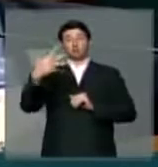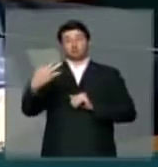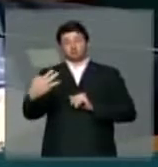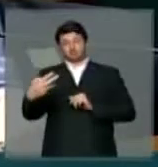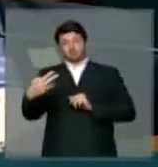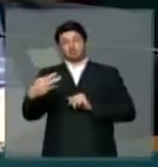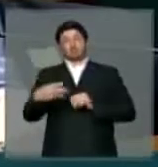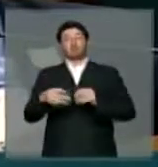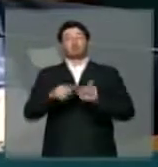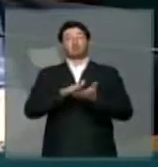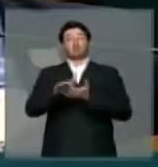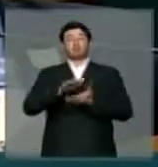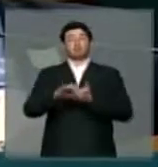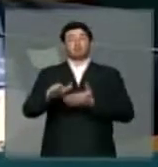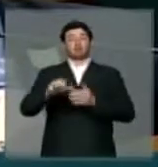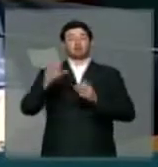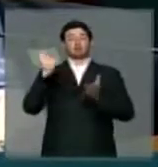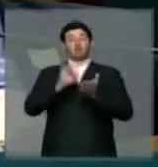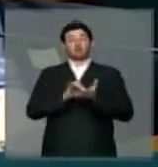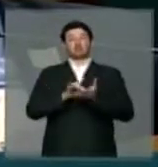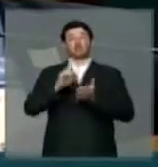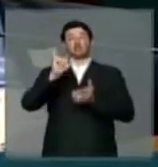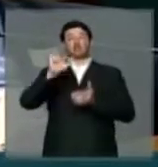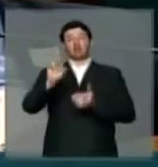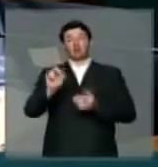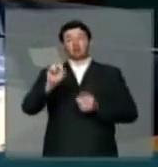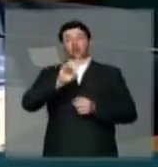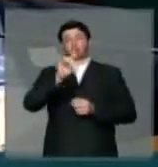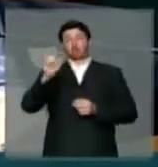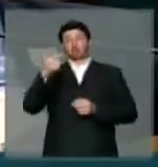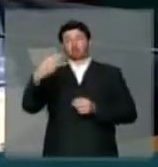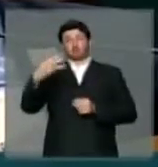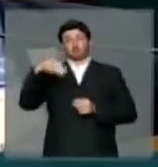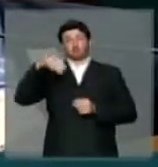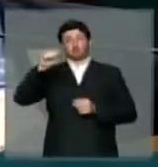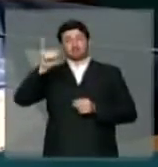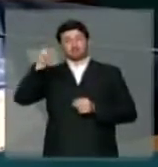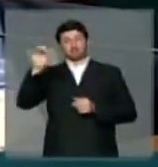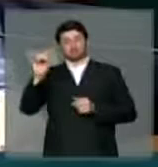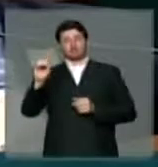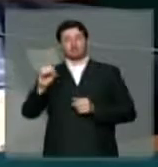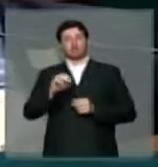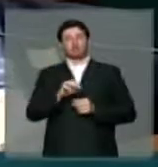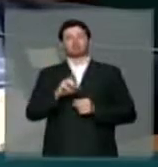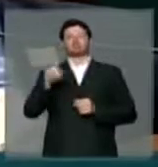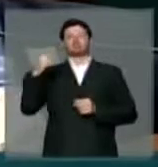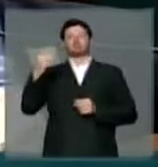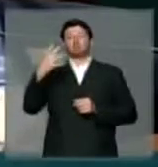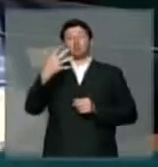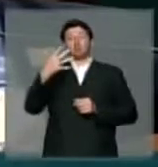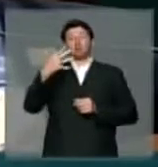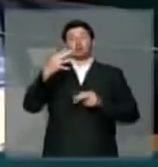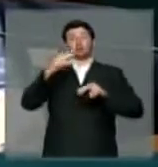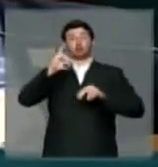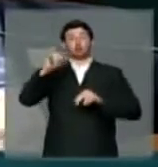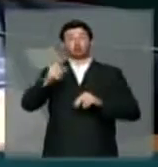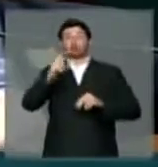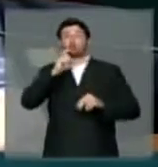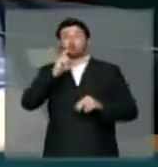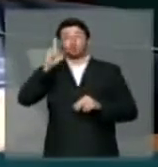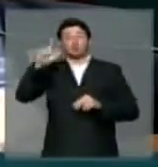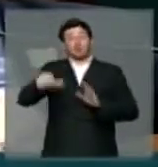publicado no Diário Oficial no dia 23 de maio, né, no dia 4 de junho, que foi